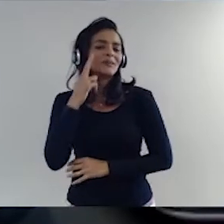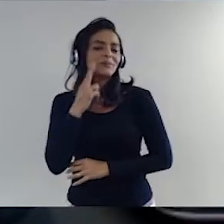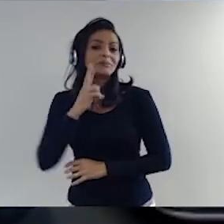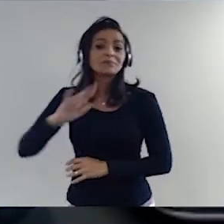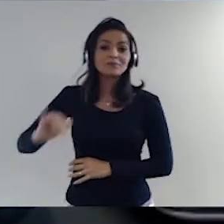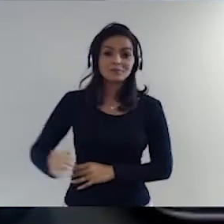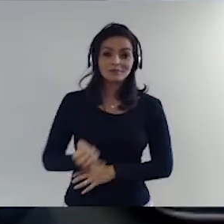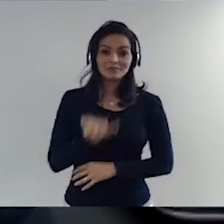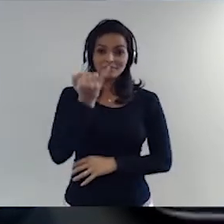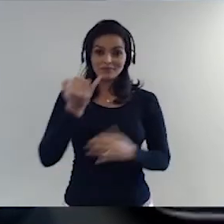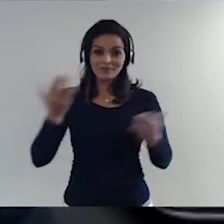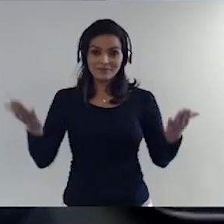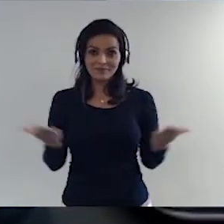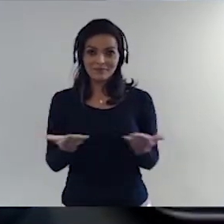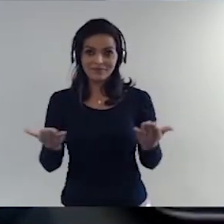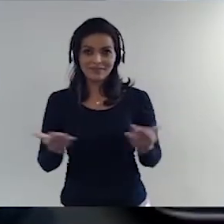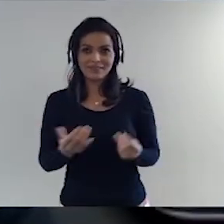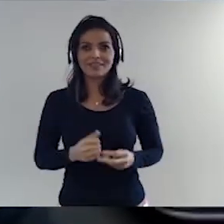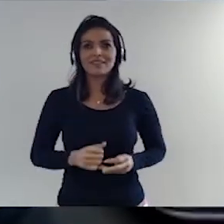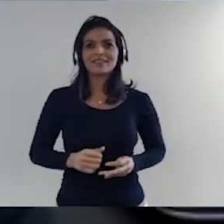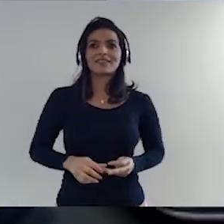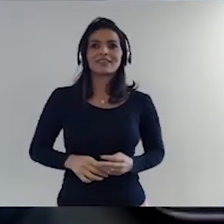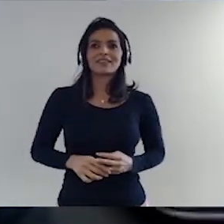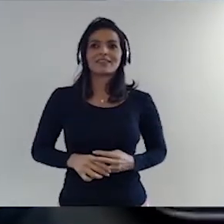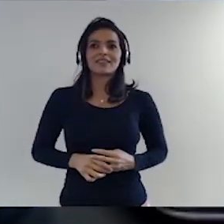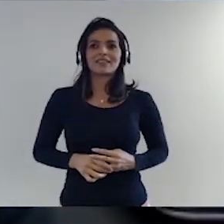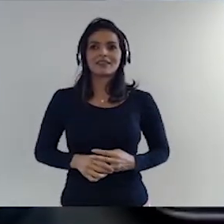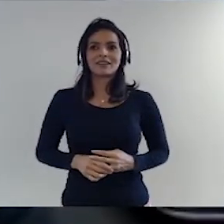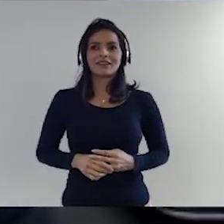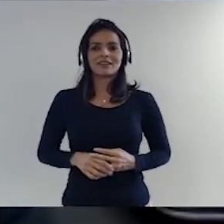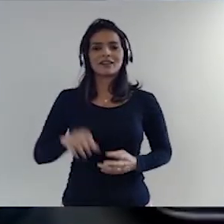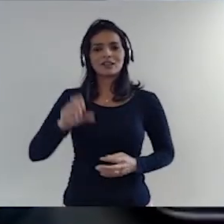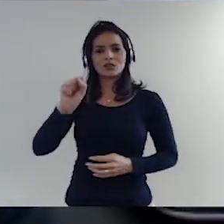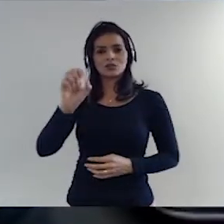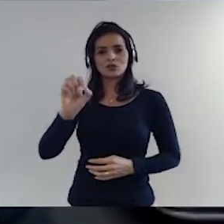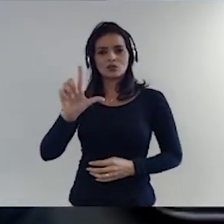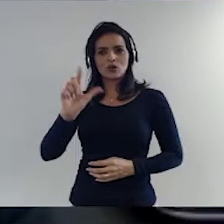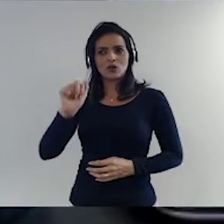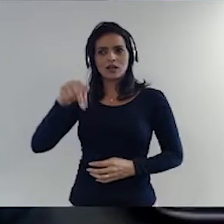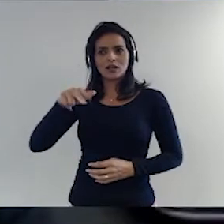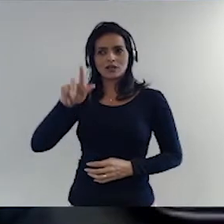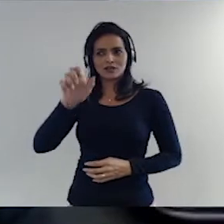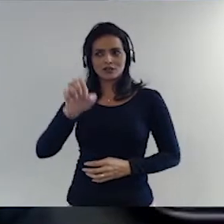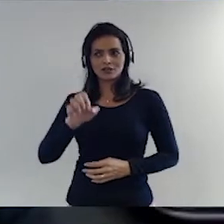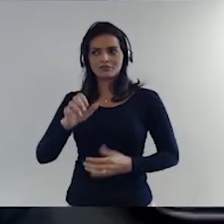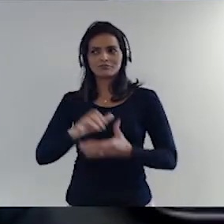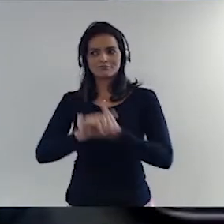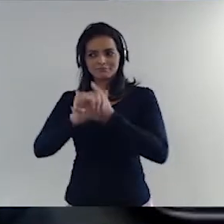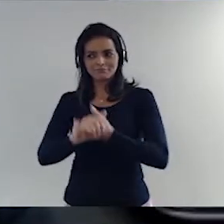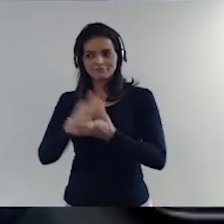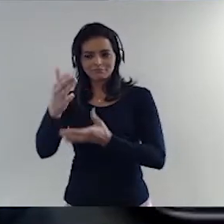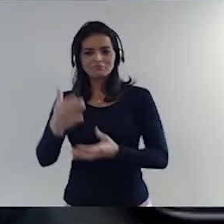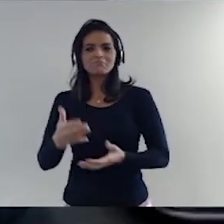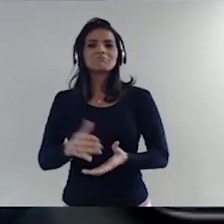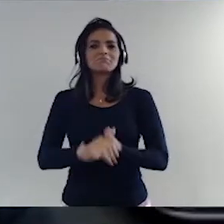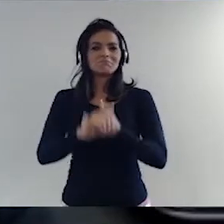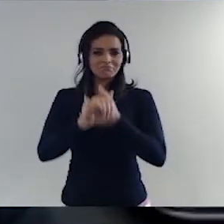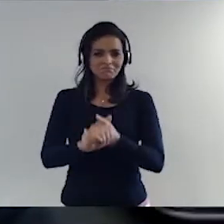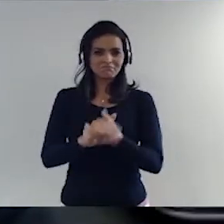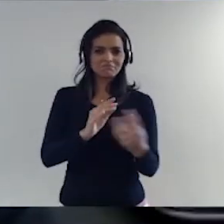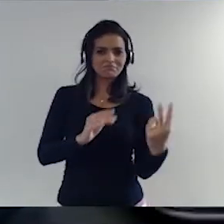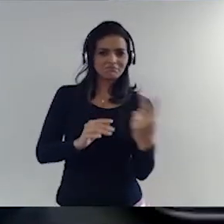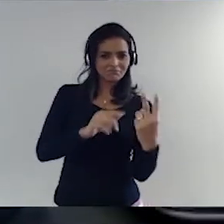aproveito a oportunidade inicial, querida Solange, para fazer um cumprimento aos